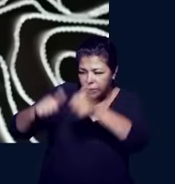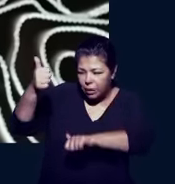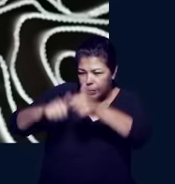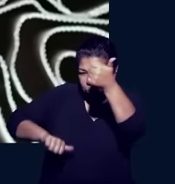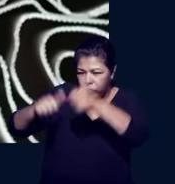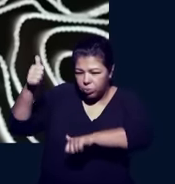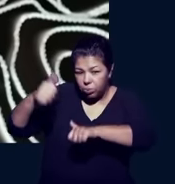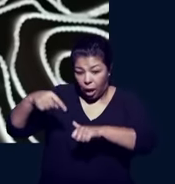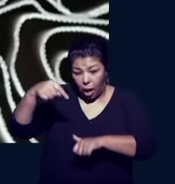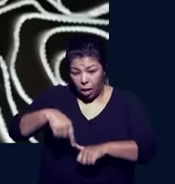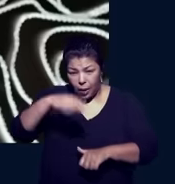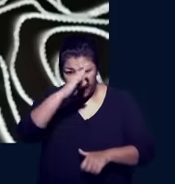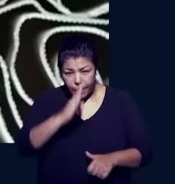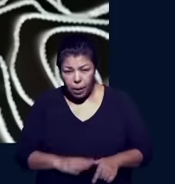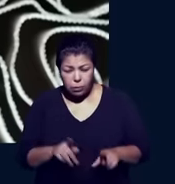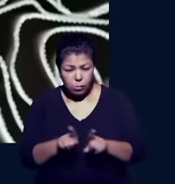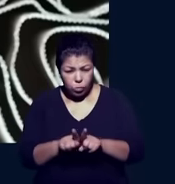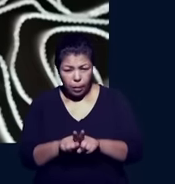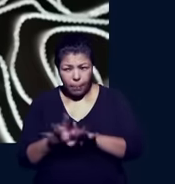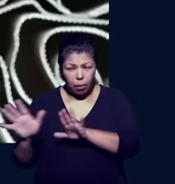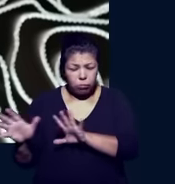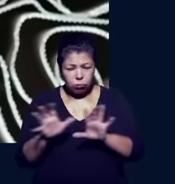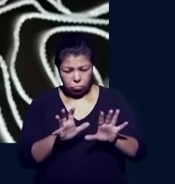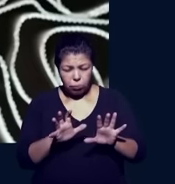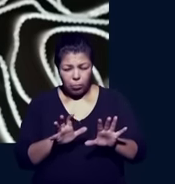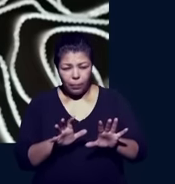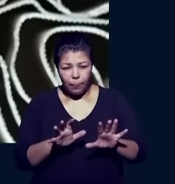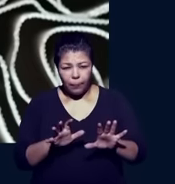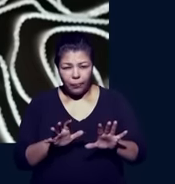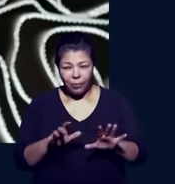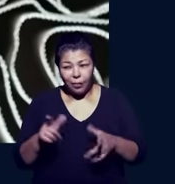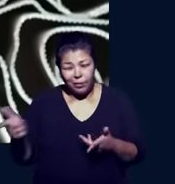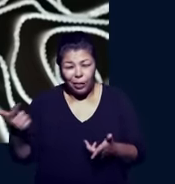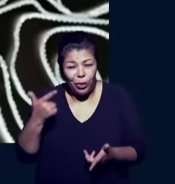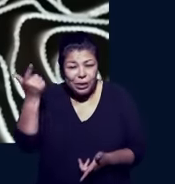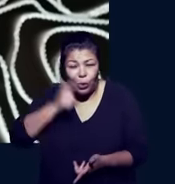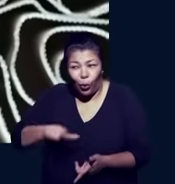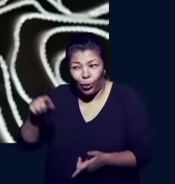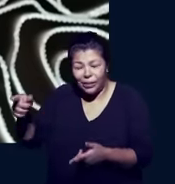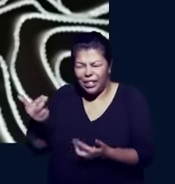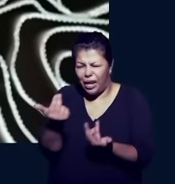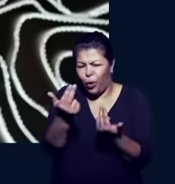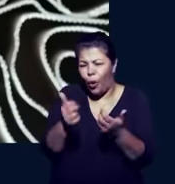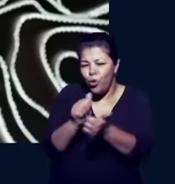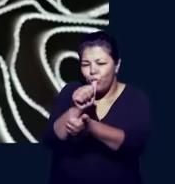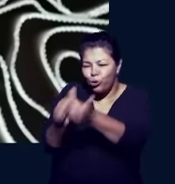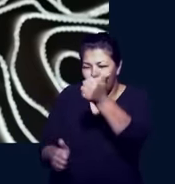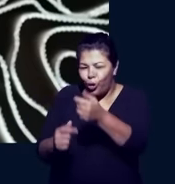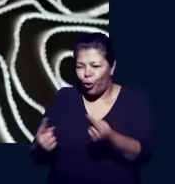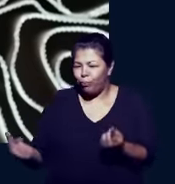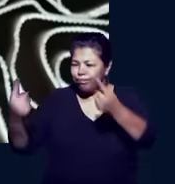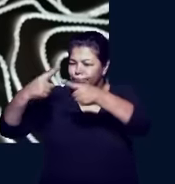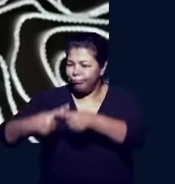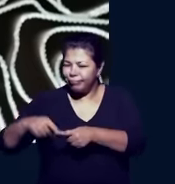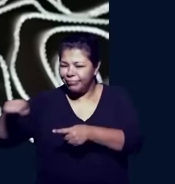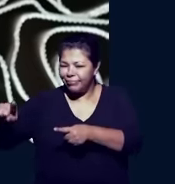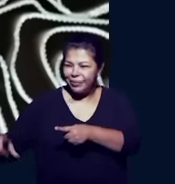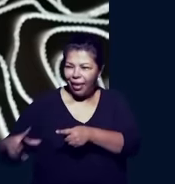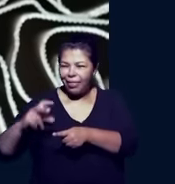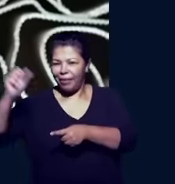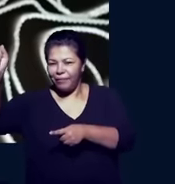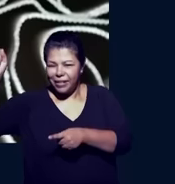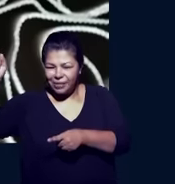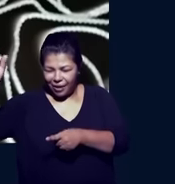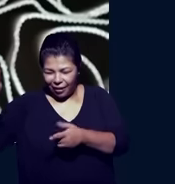ocidente então nós também tem um lado que Estamos ganhando o jogo de w né não tá tendo muita gente do outro lado pra gente competir